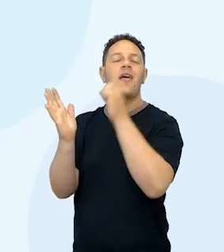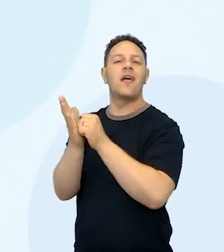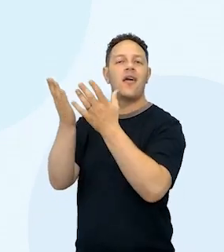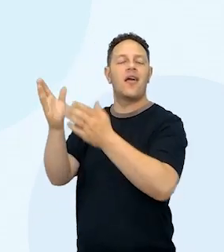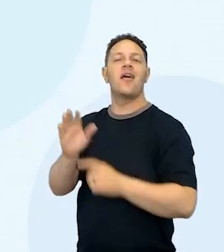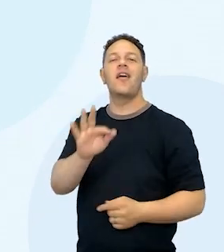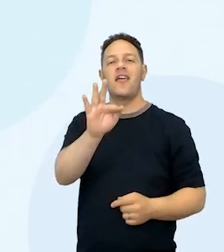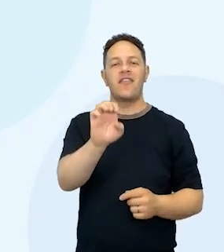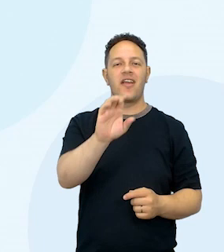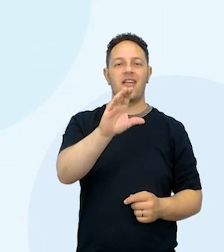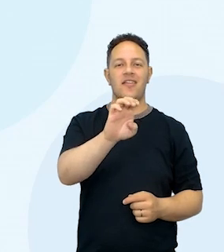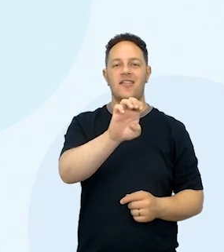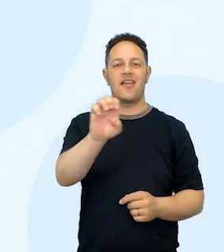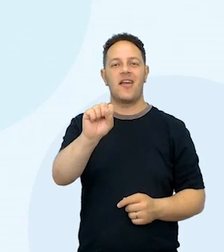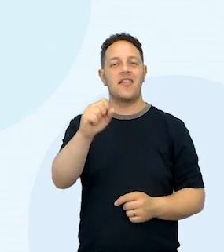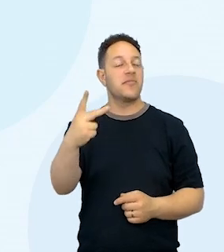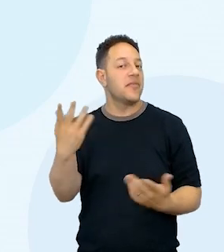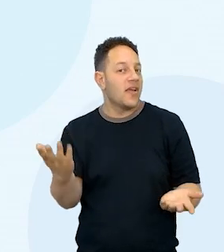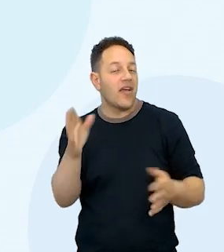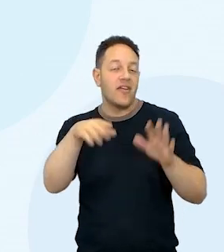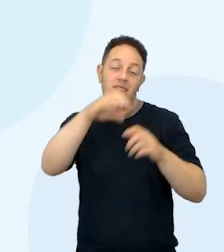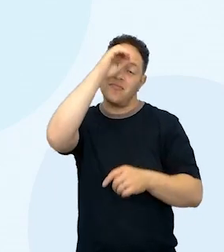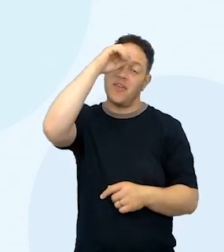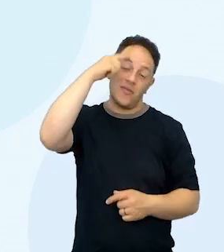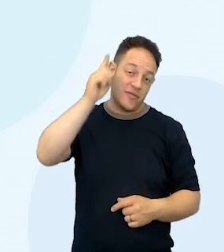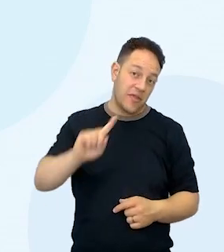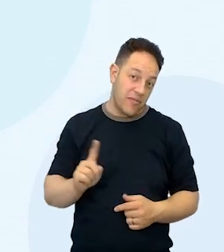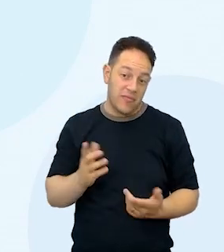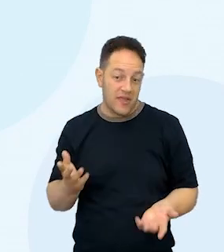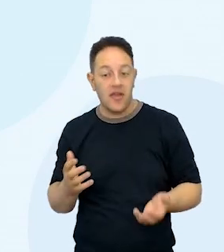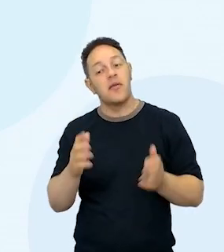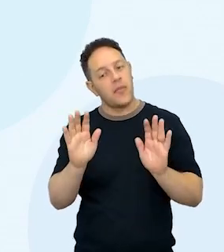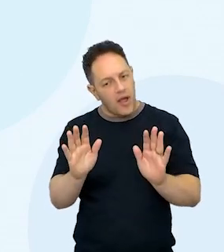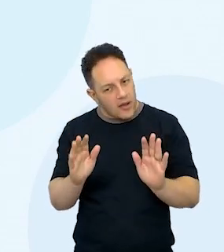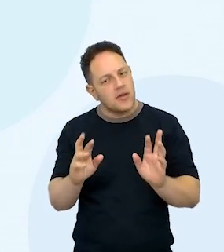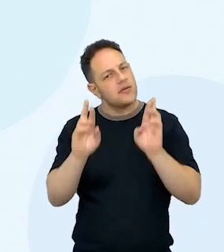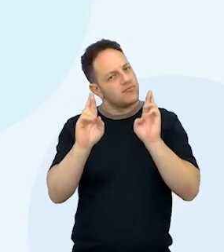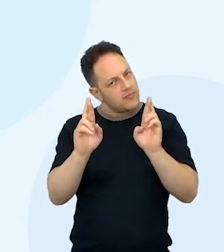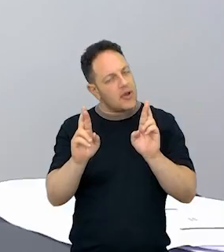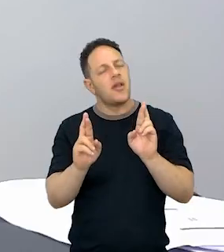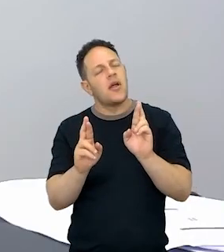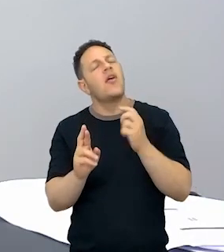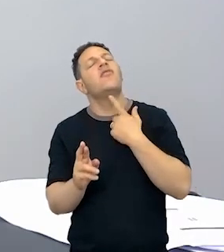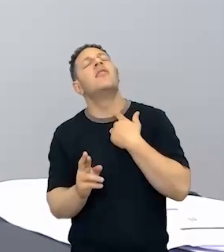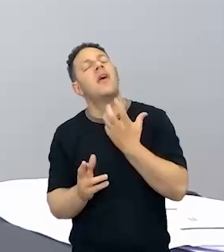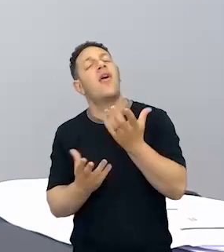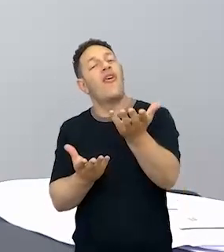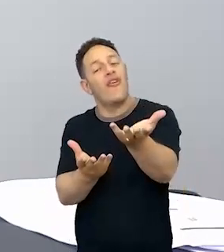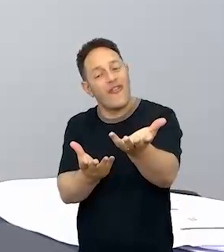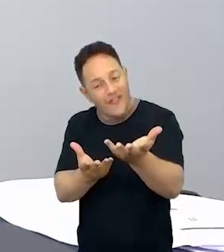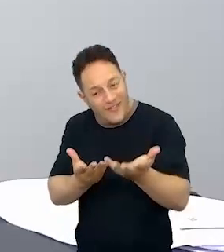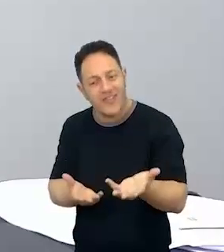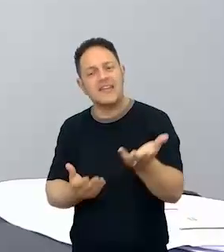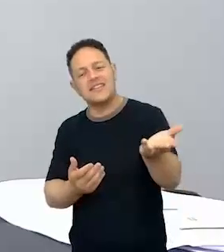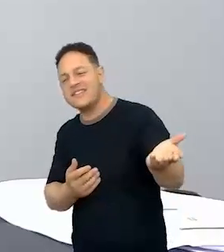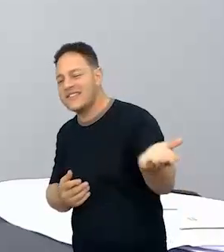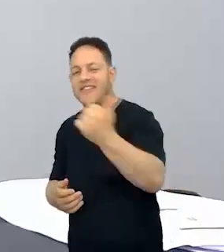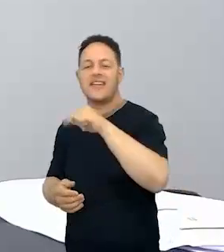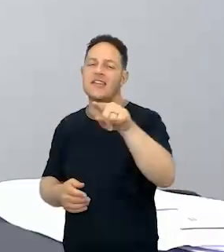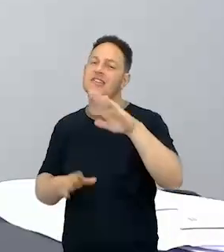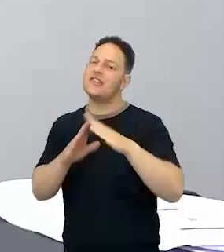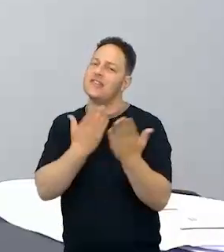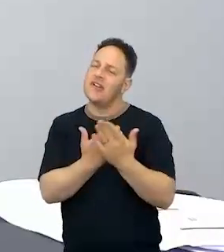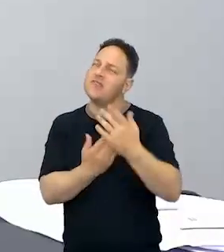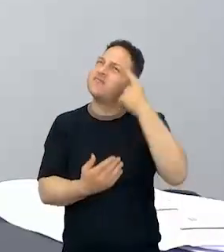não conhecer, enfim. E a gente espera que é realmente um convite para que vocês possam pensar